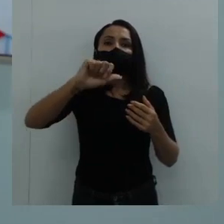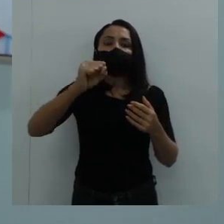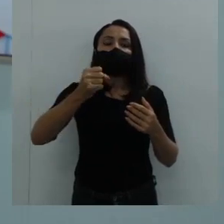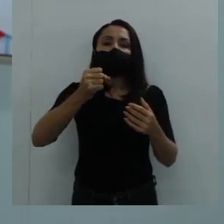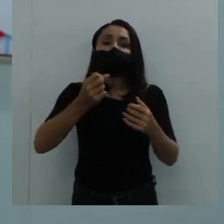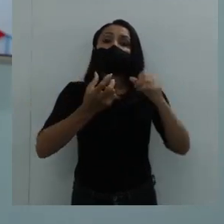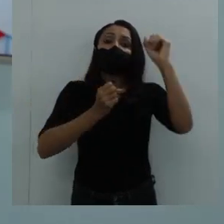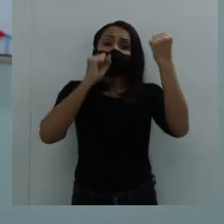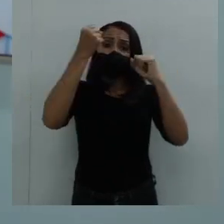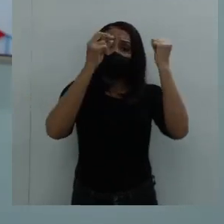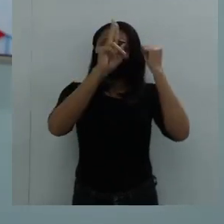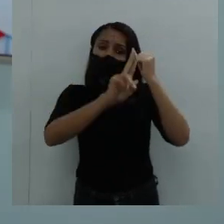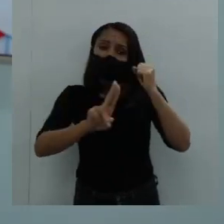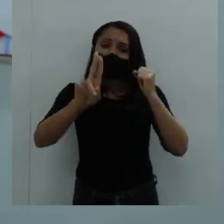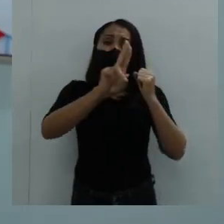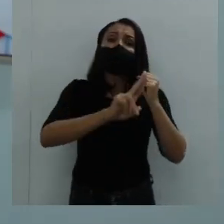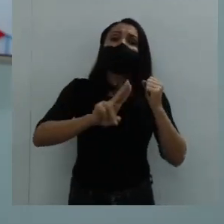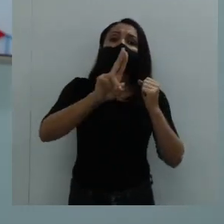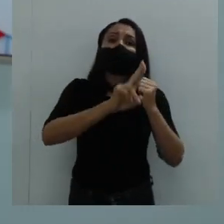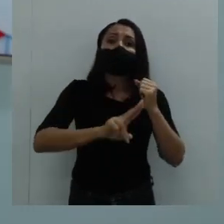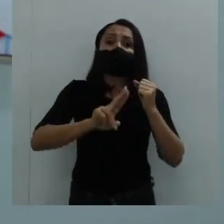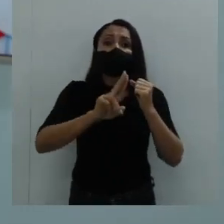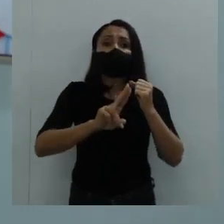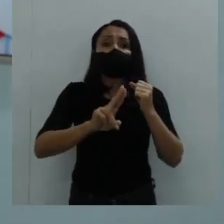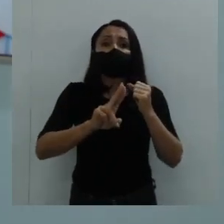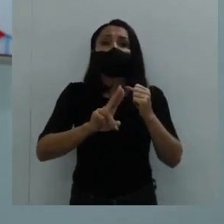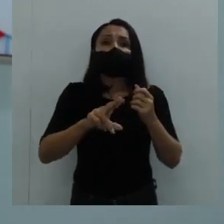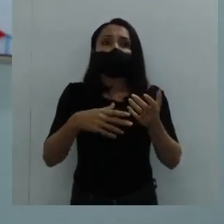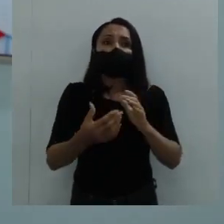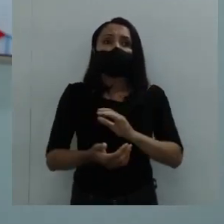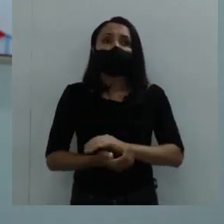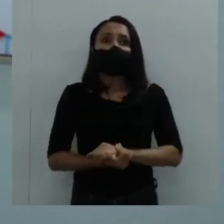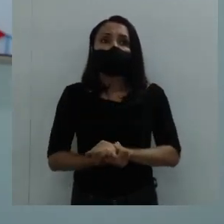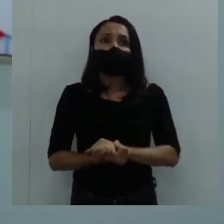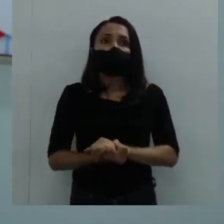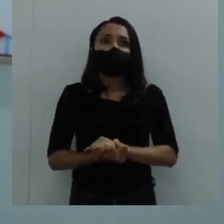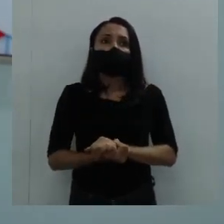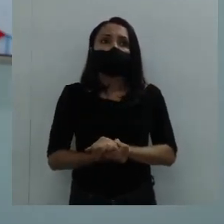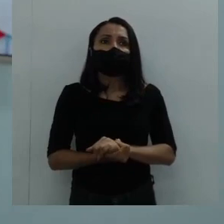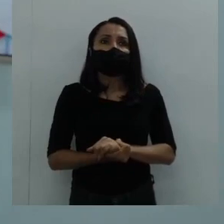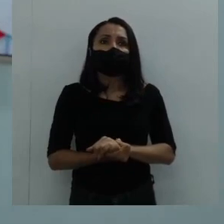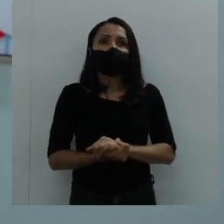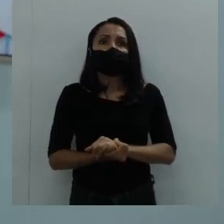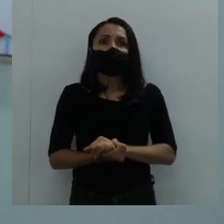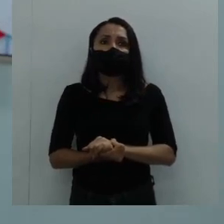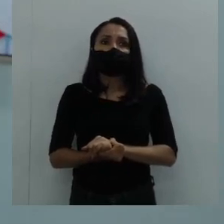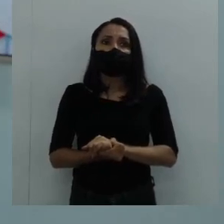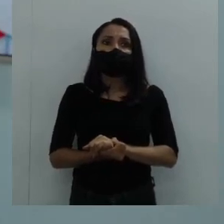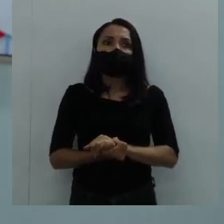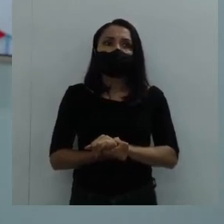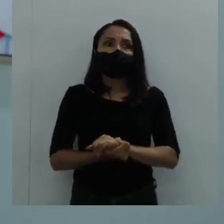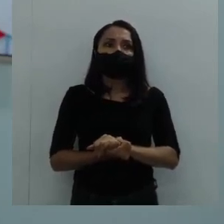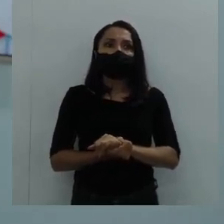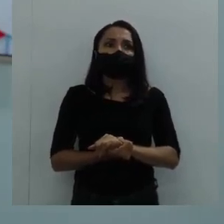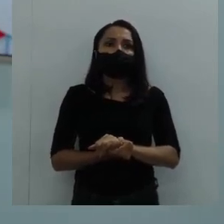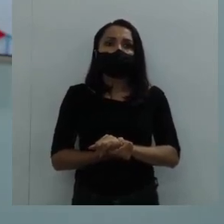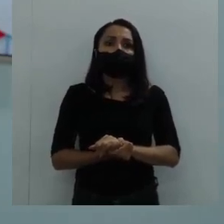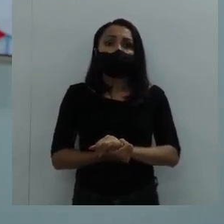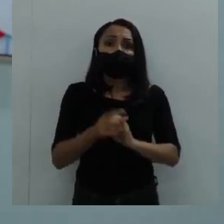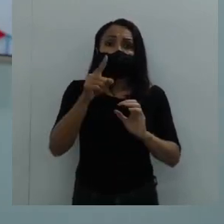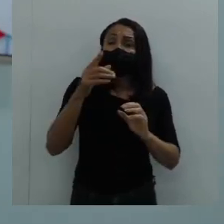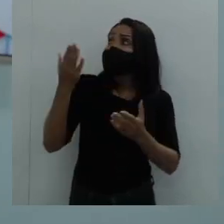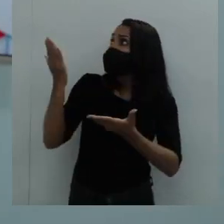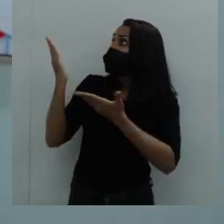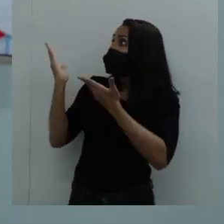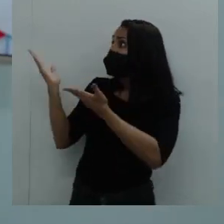que vai utilizar a questão atômicas, né? Bom, nessa imagem que